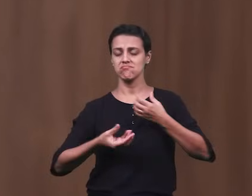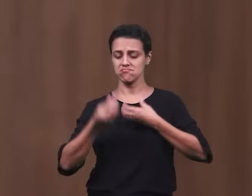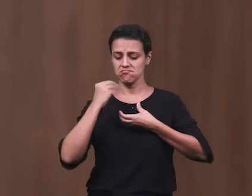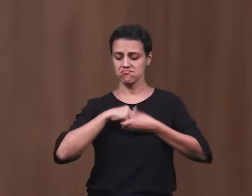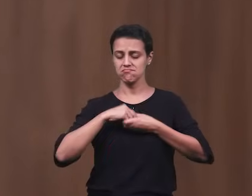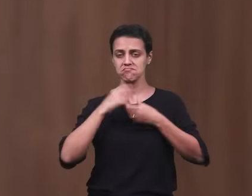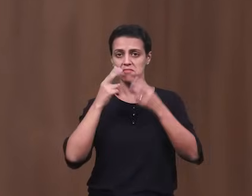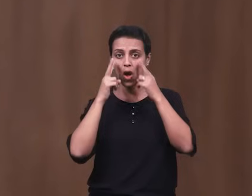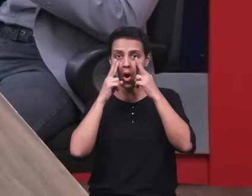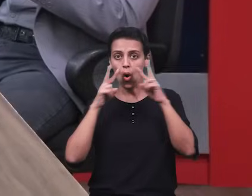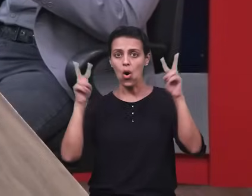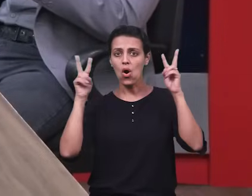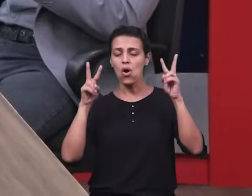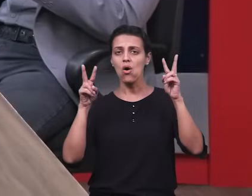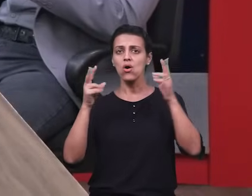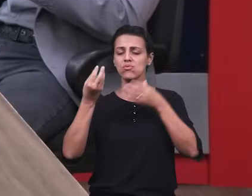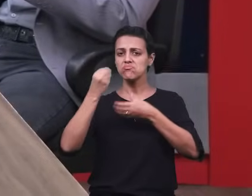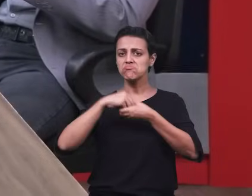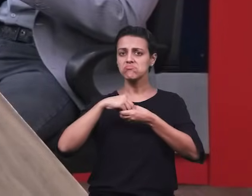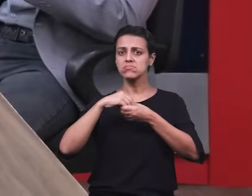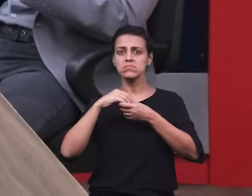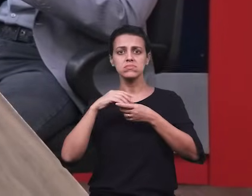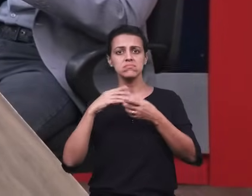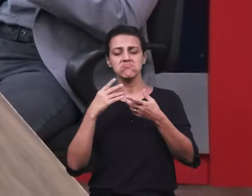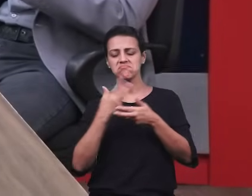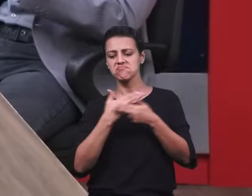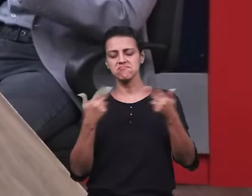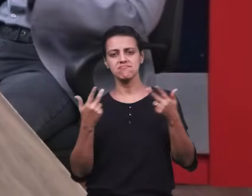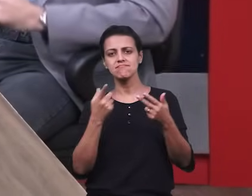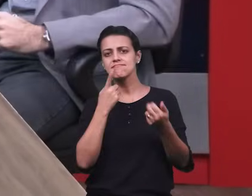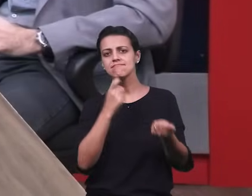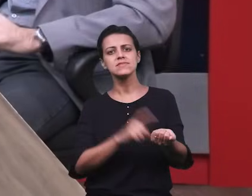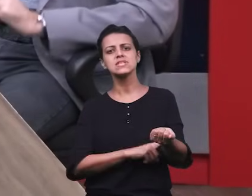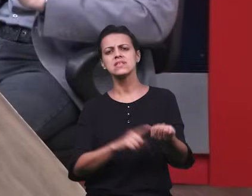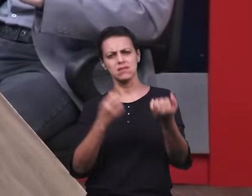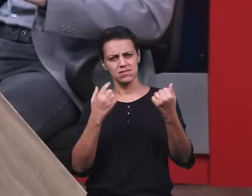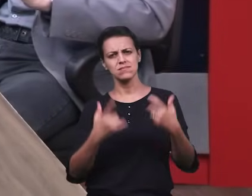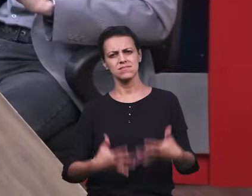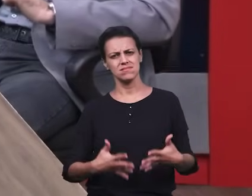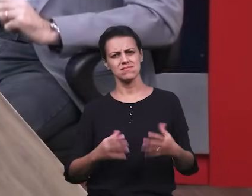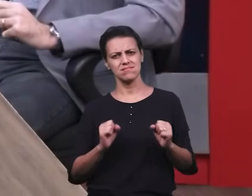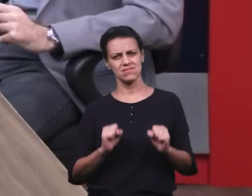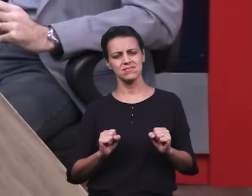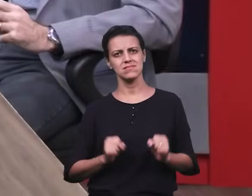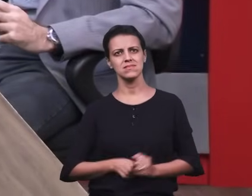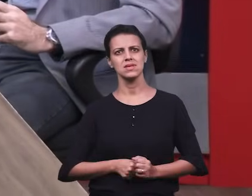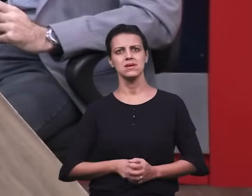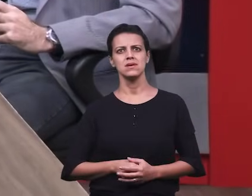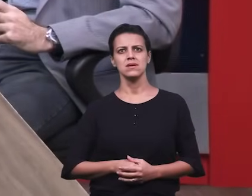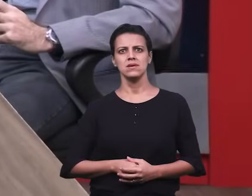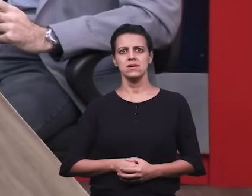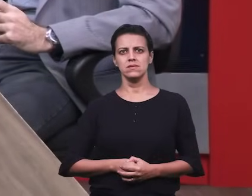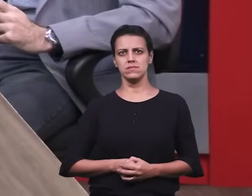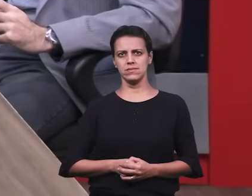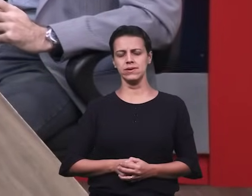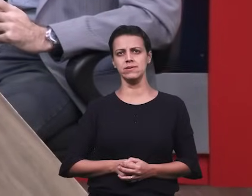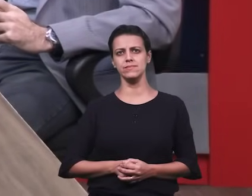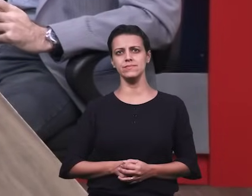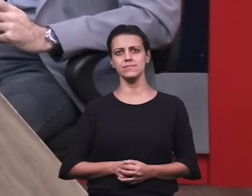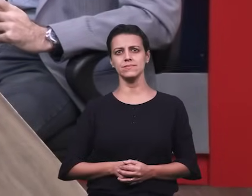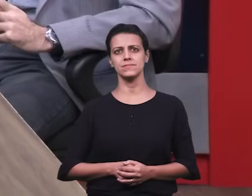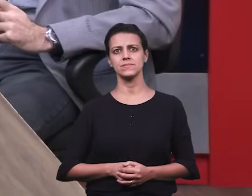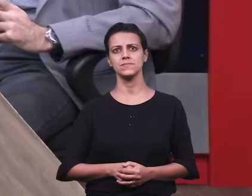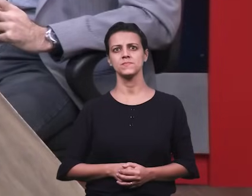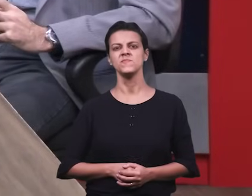nos nossos órgãos, né, com relação ao sangue. Se eu pudesse falar um pouquinho dessa interação. Os estímulos que